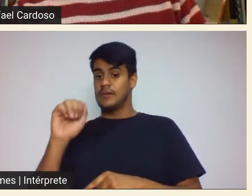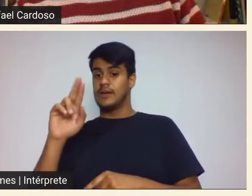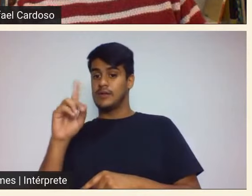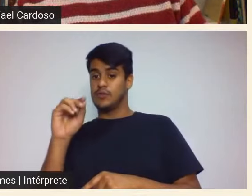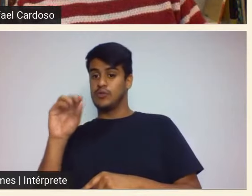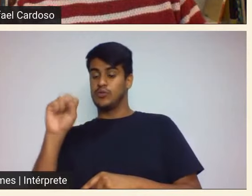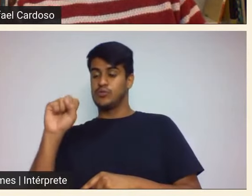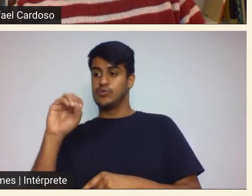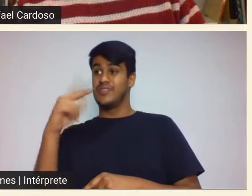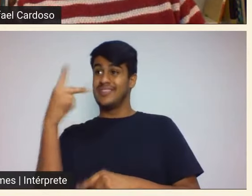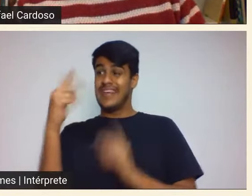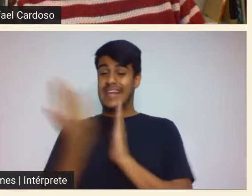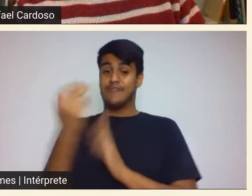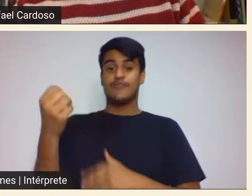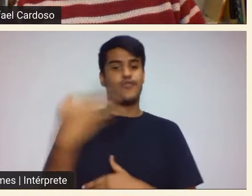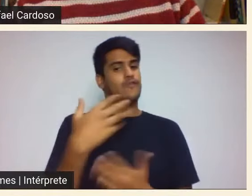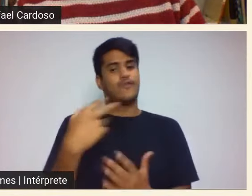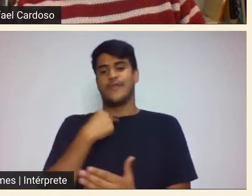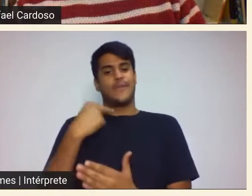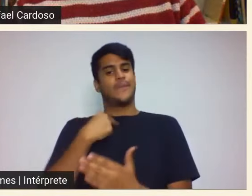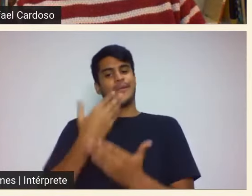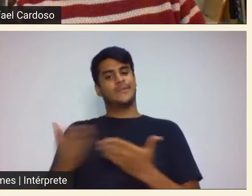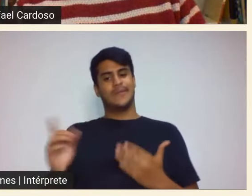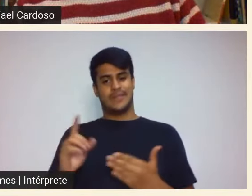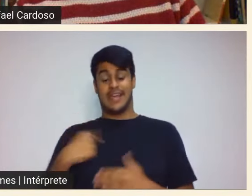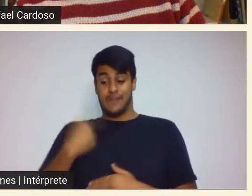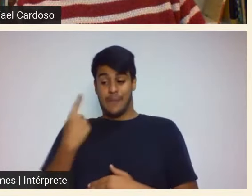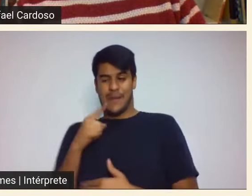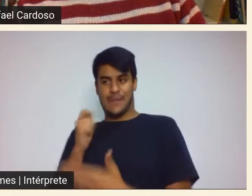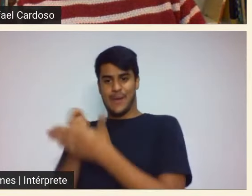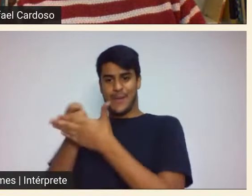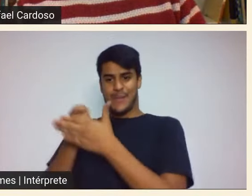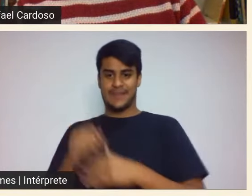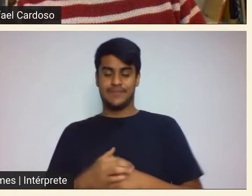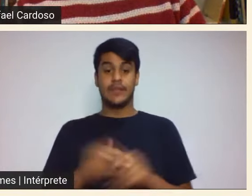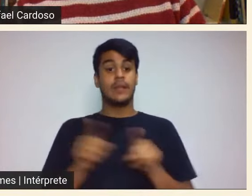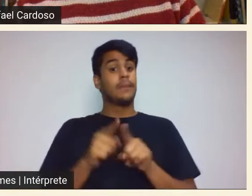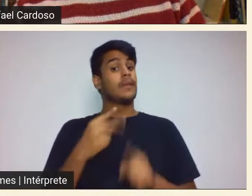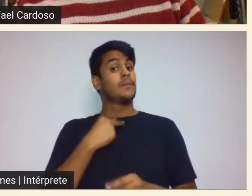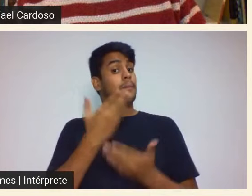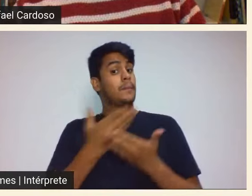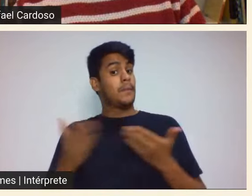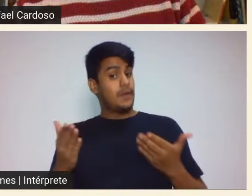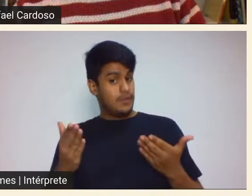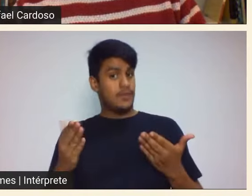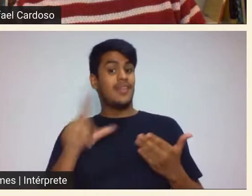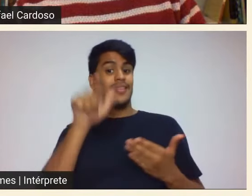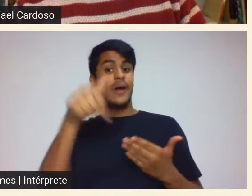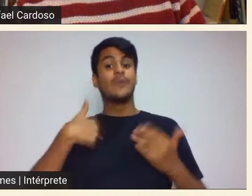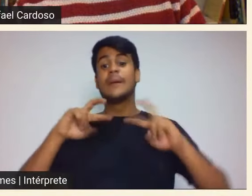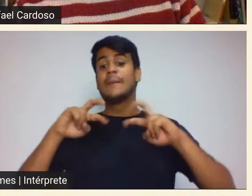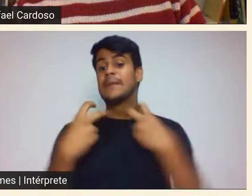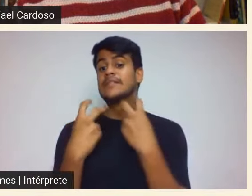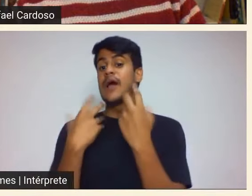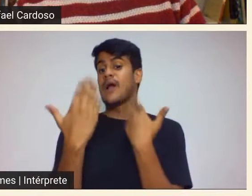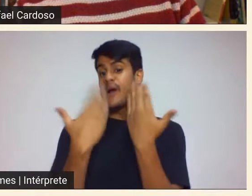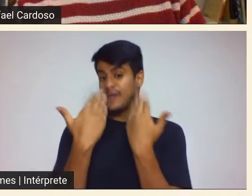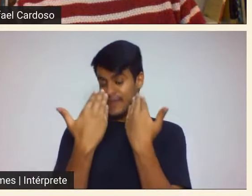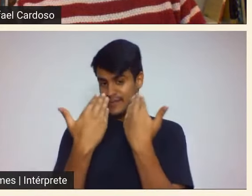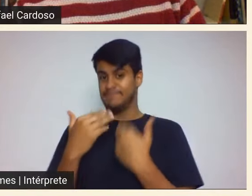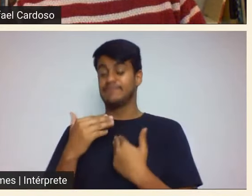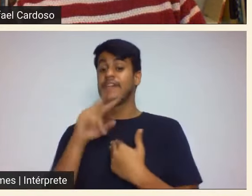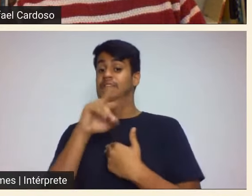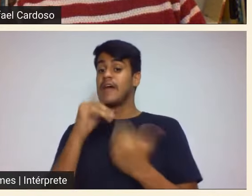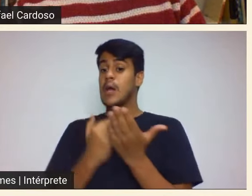a comprar. E não podemos perder a próxima mesa. Nós vamos ter um breve intervalo e a próxima mesa vai